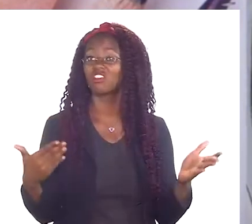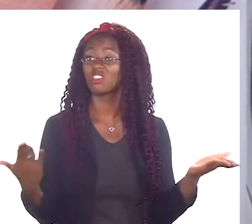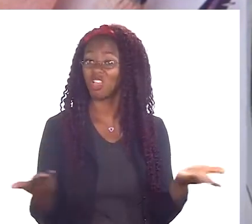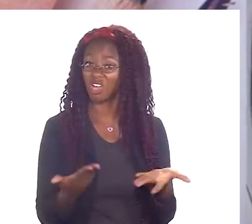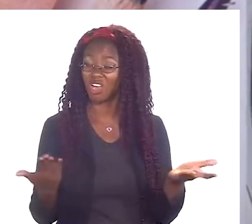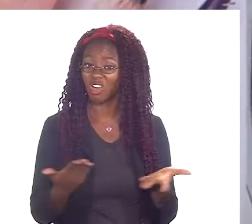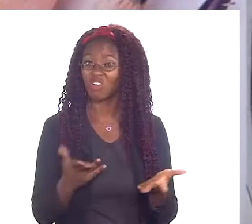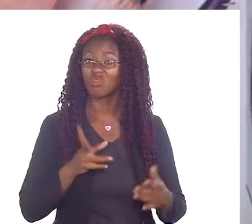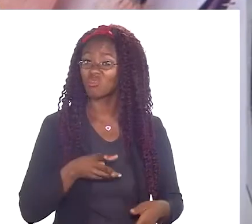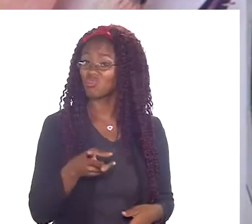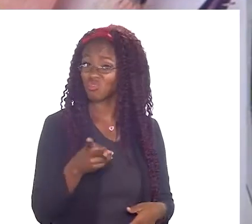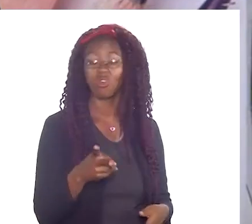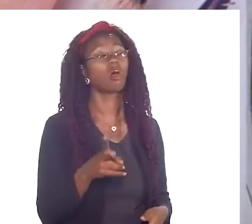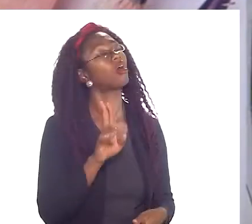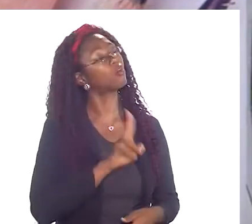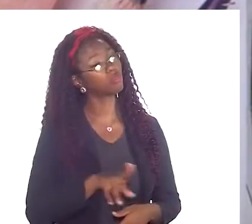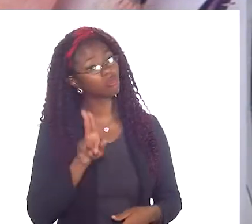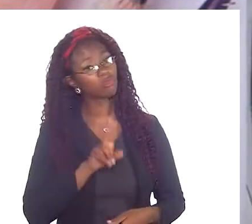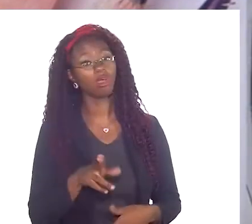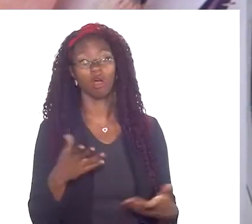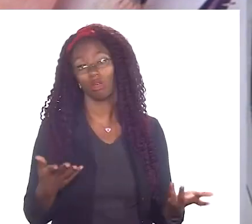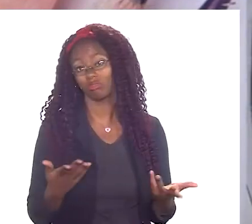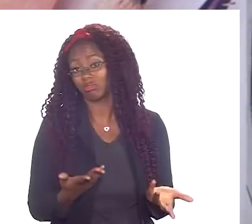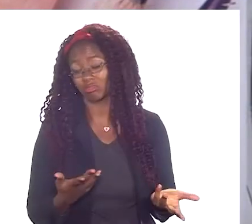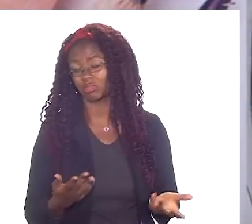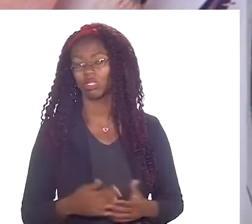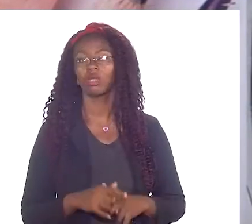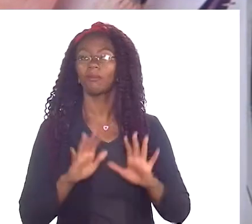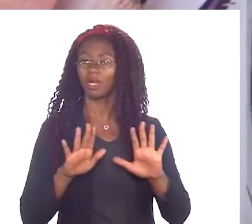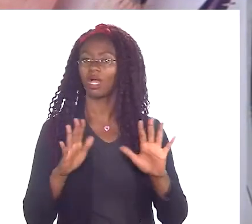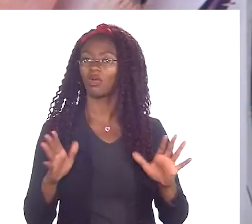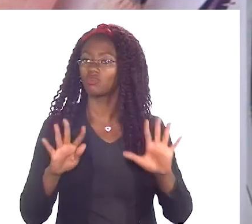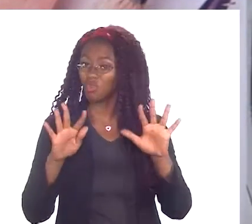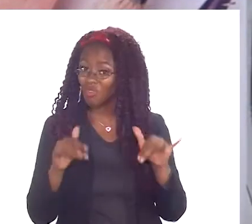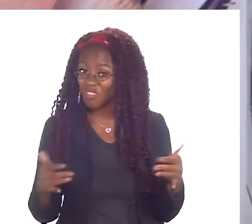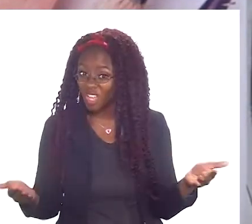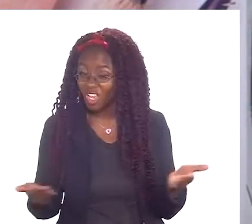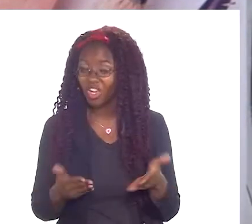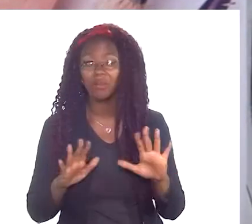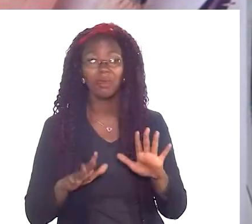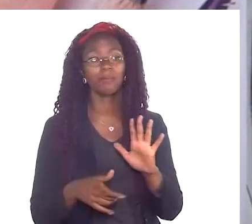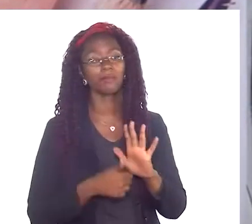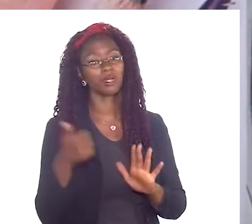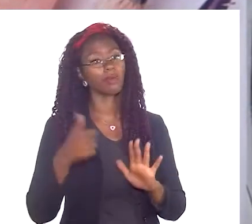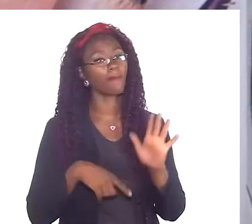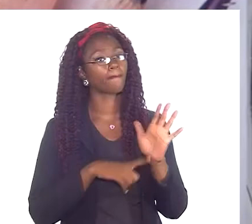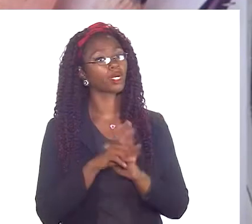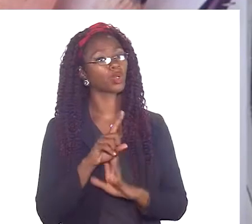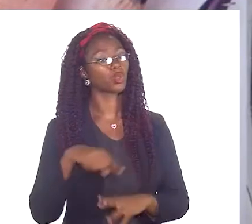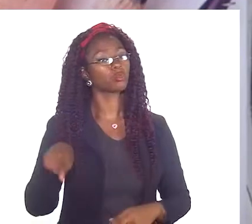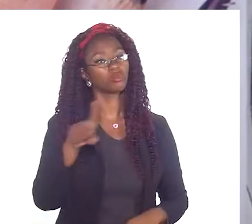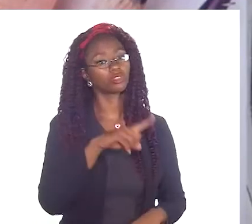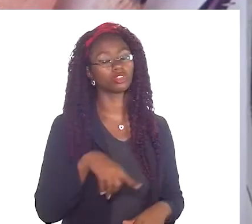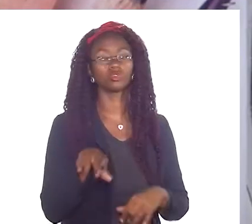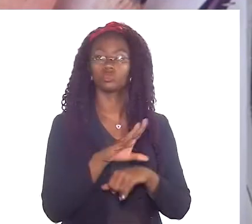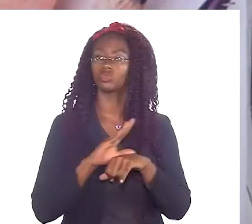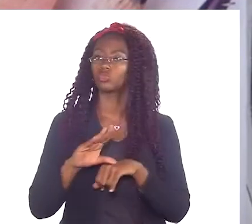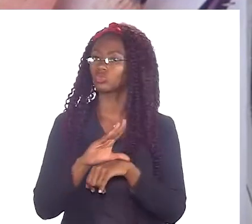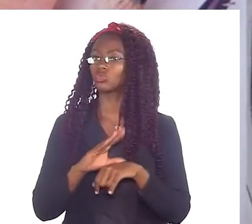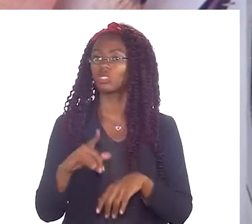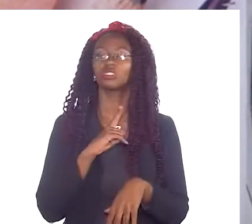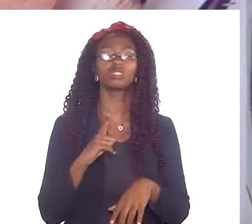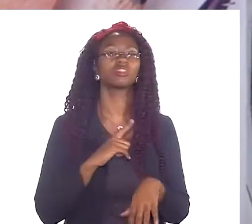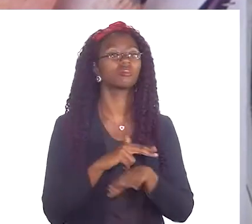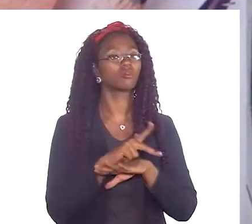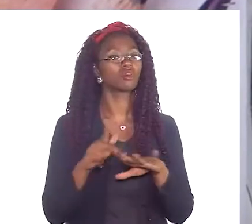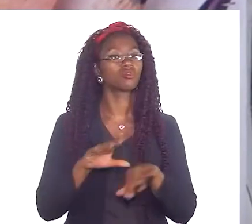vou deixar de usar. A gente está no finalzinho do programa, mas eu queria fazer uma pergunta para vocês, que é a seguinte: os cursos,